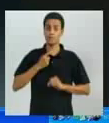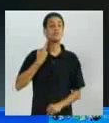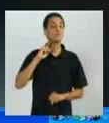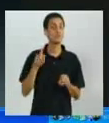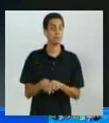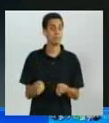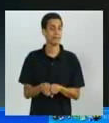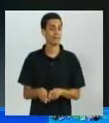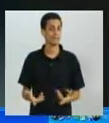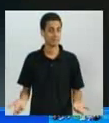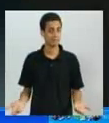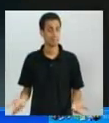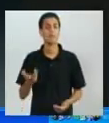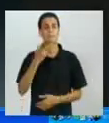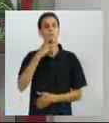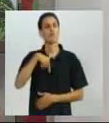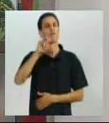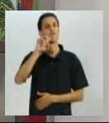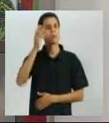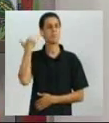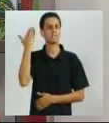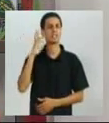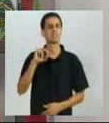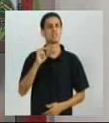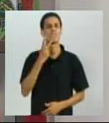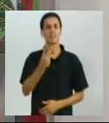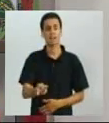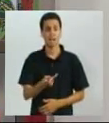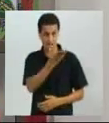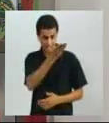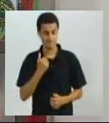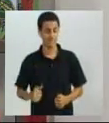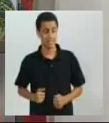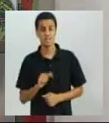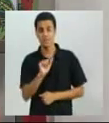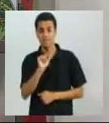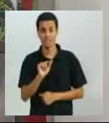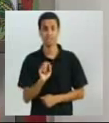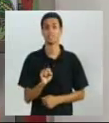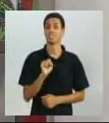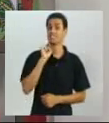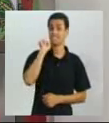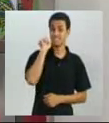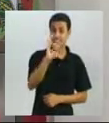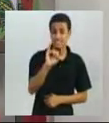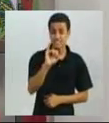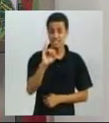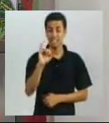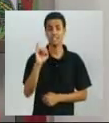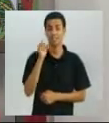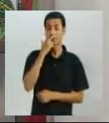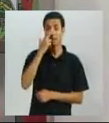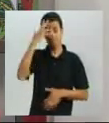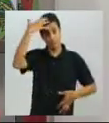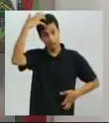como dizia meu avô, João de Oliveira. Meu avô dizia, vereador Becker, que macaco de trás, numa fila, agarrado um no rabo do outro,